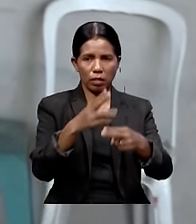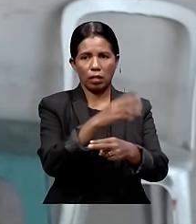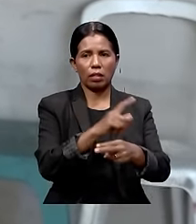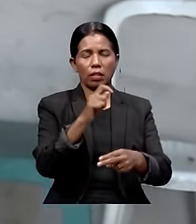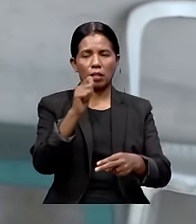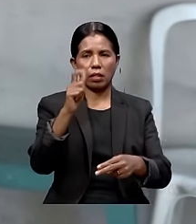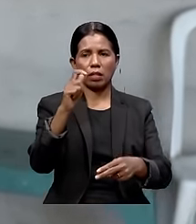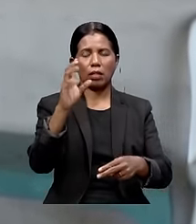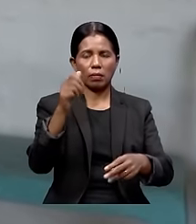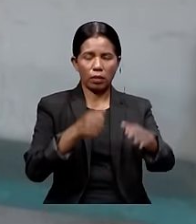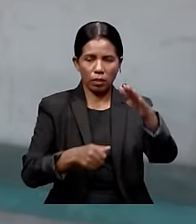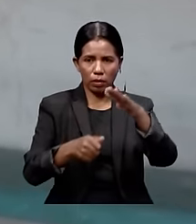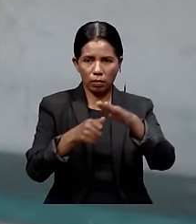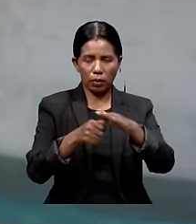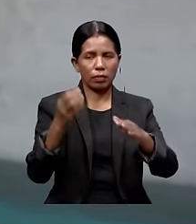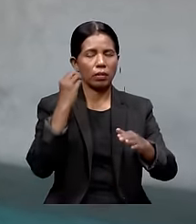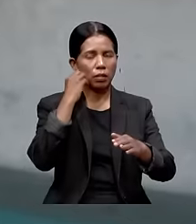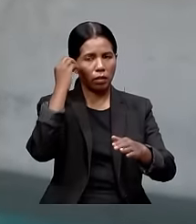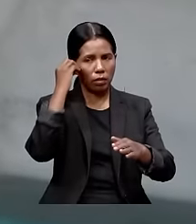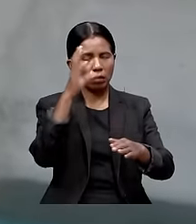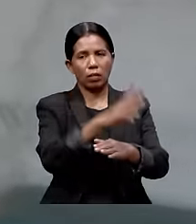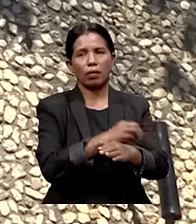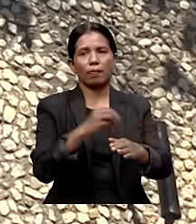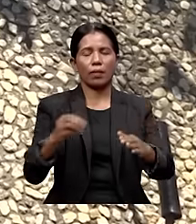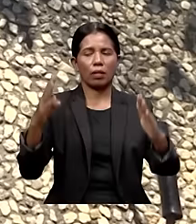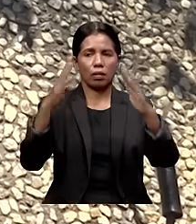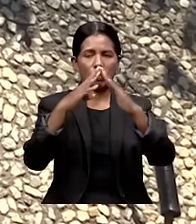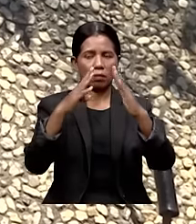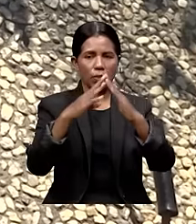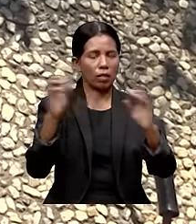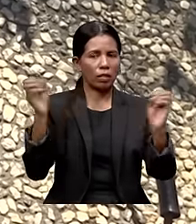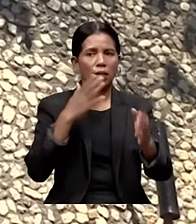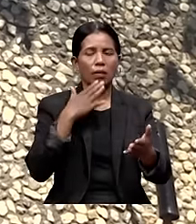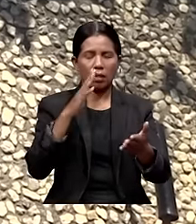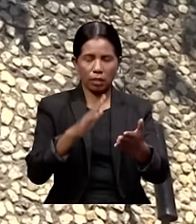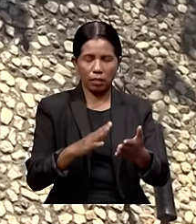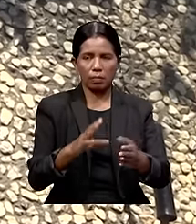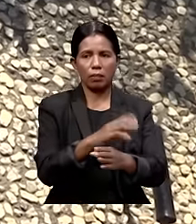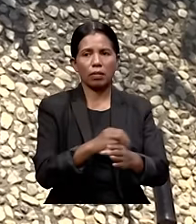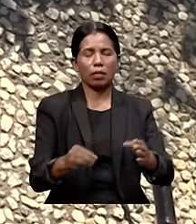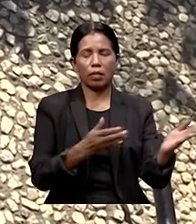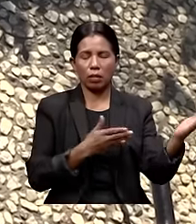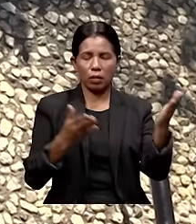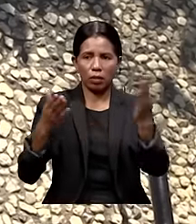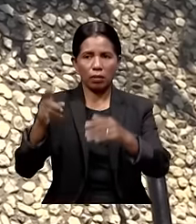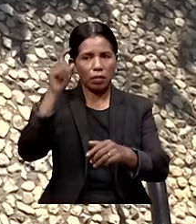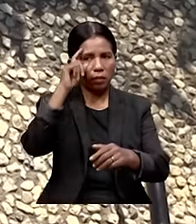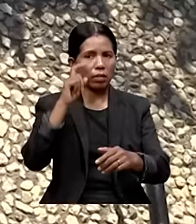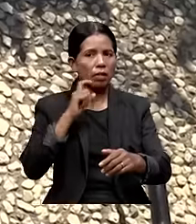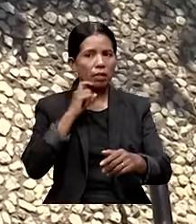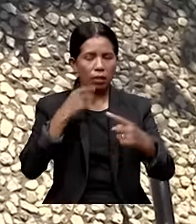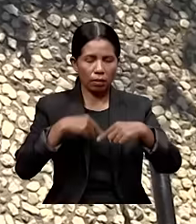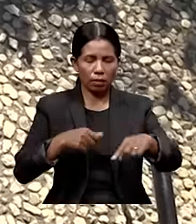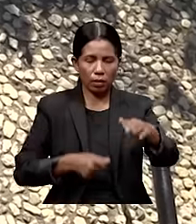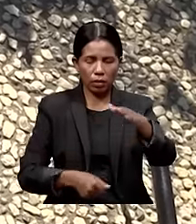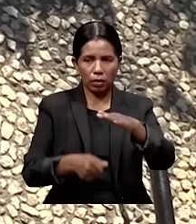Tatamou, atubele subar iha Nia Uma. Mas bem, a condição Uma nebela seguro, nune Tatamou Lori Kairala Xanana Guzmão,